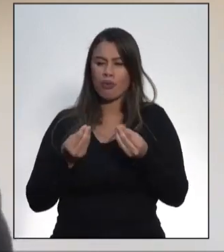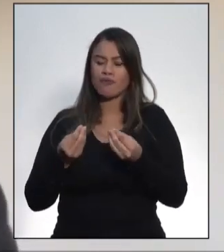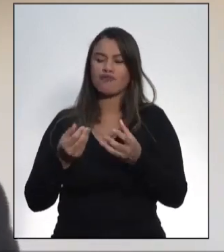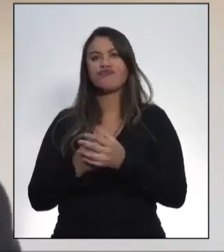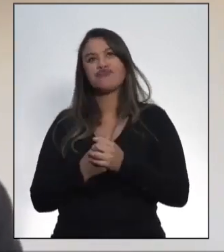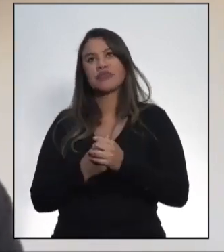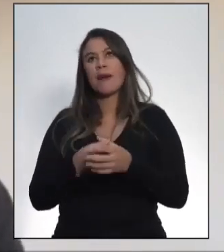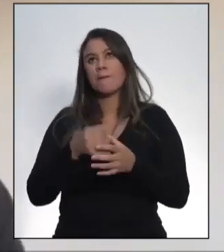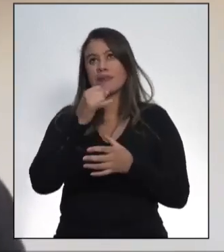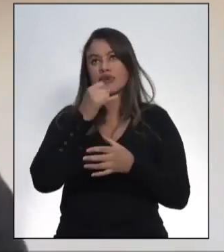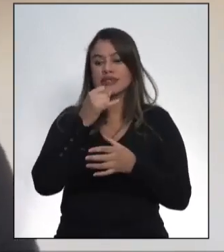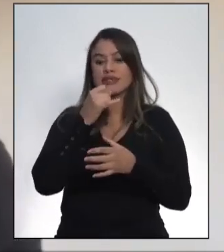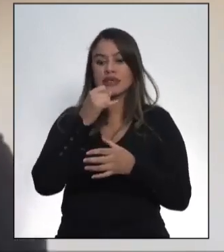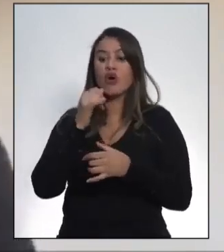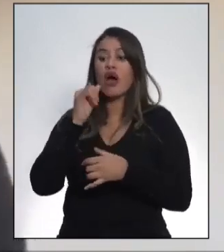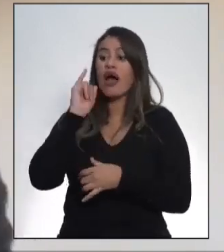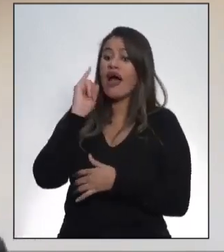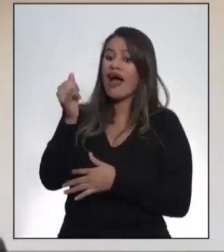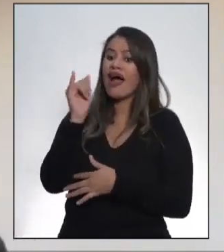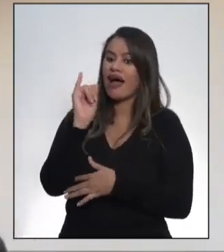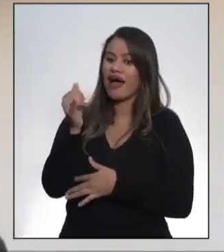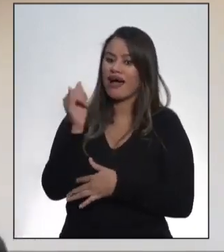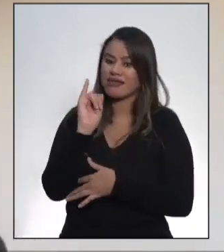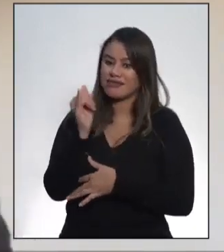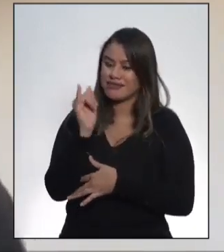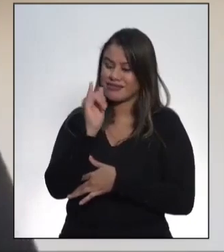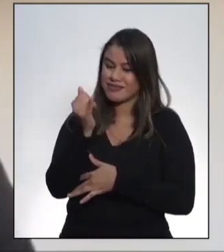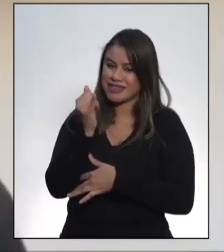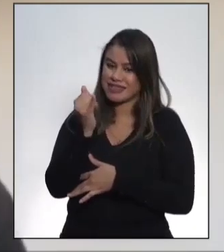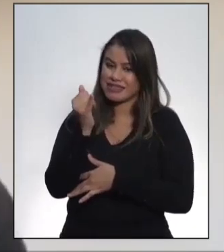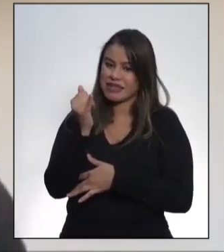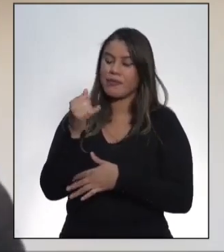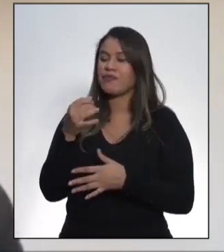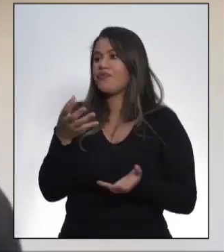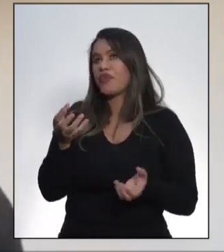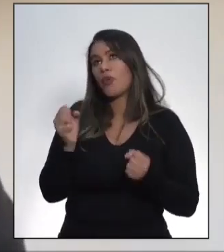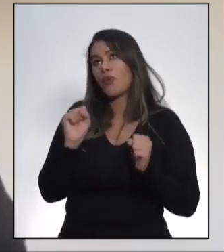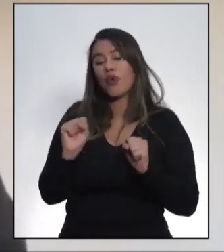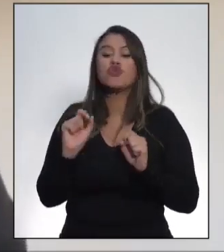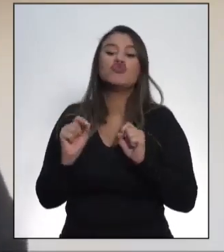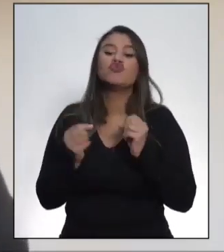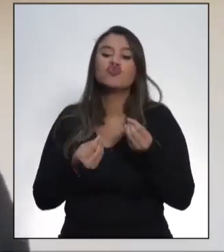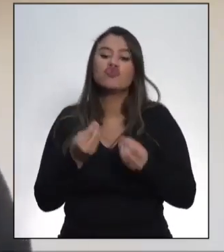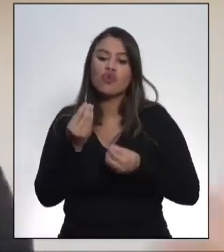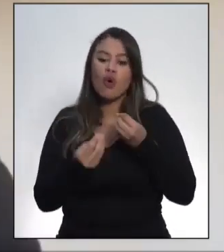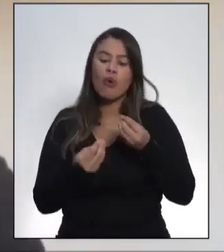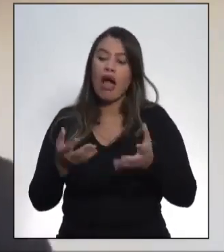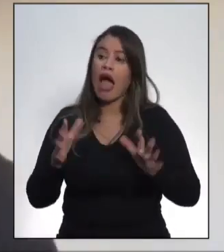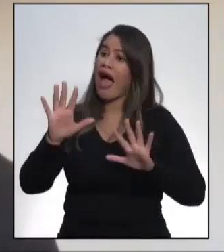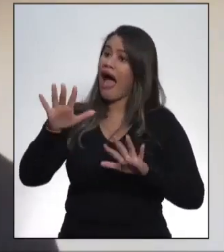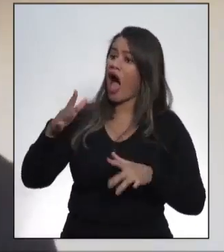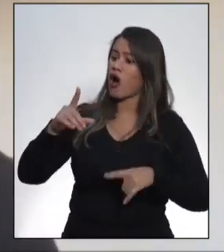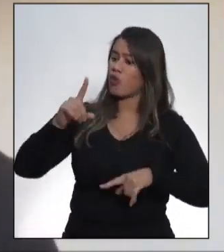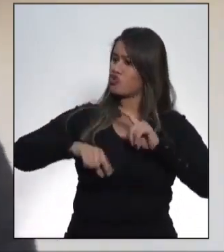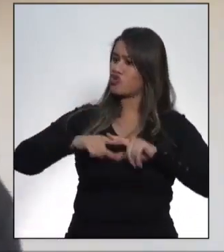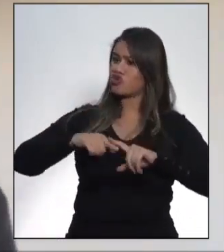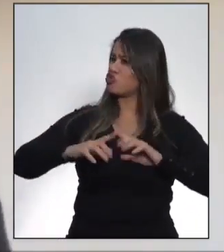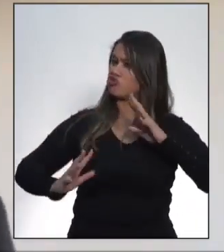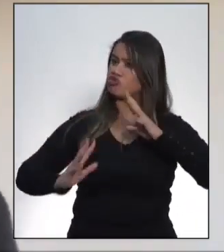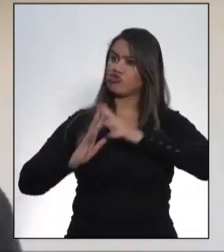que o nosso produto ou serviço é o melhor. A gente pode comunicar que o nosso produto ou serviço é o mais barato. A gente